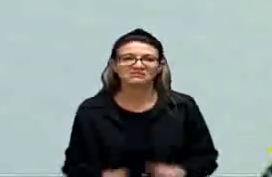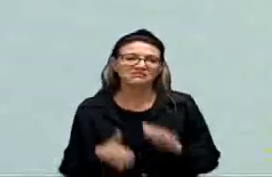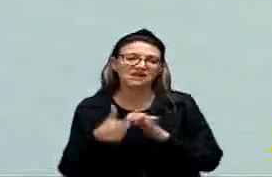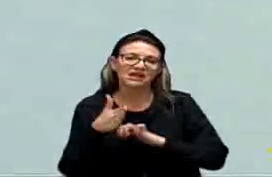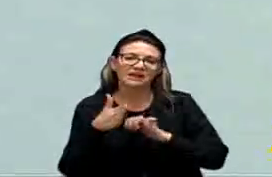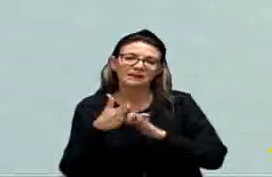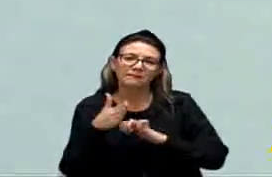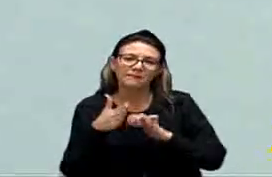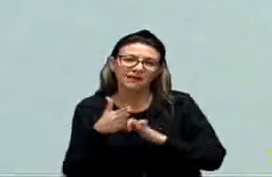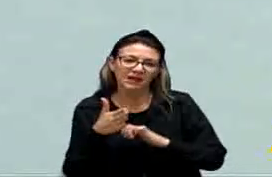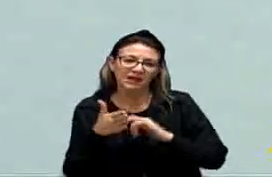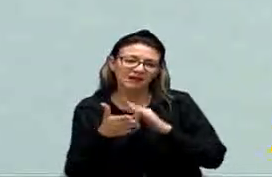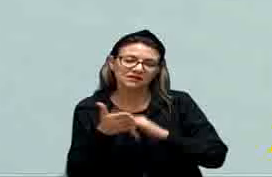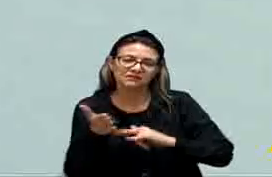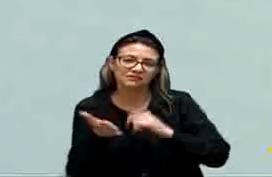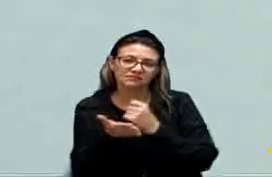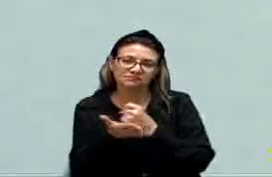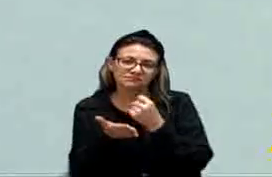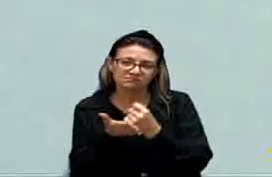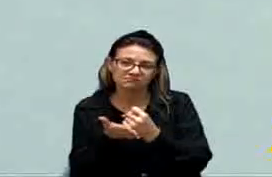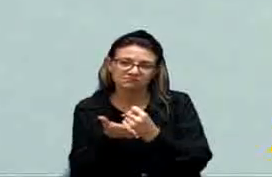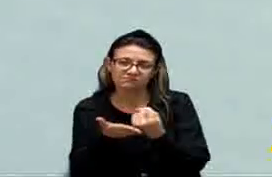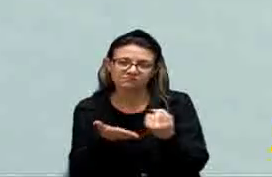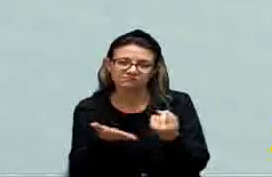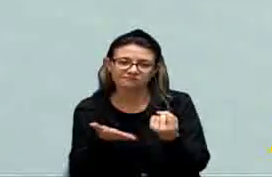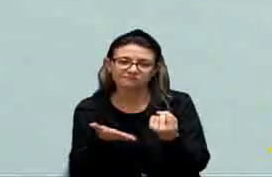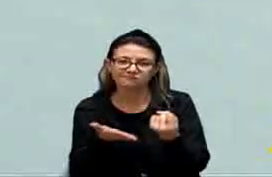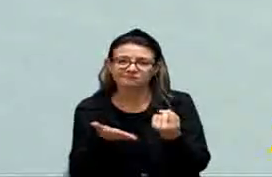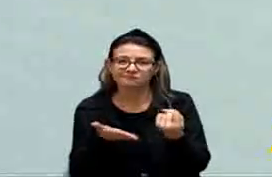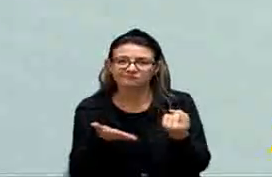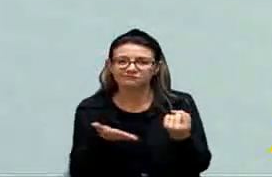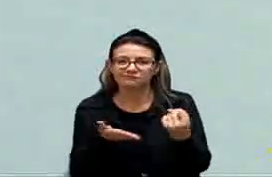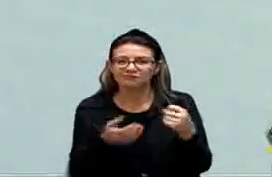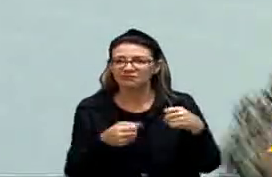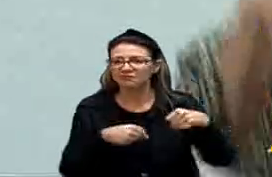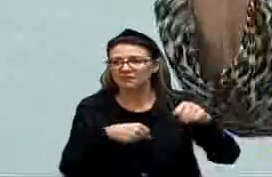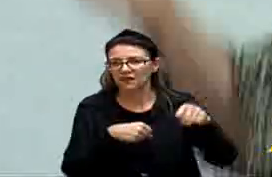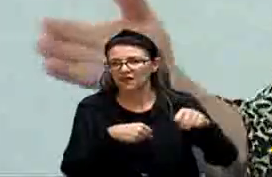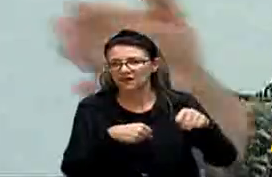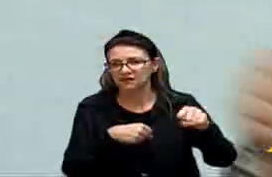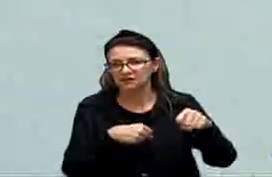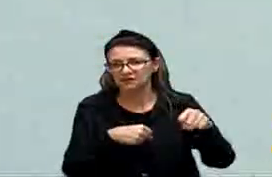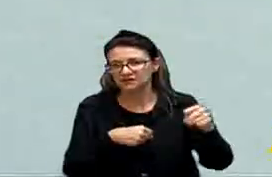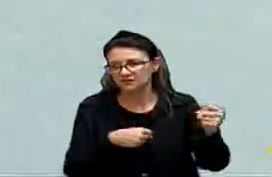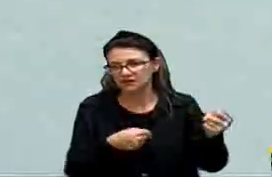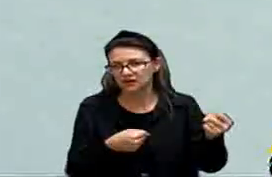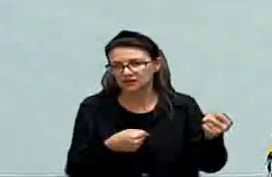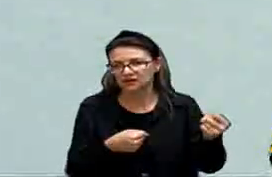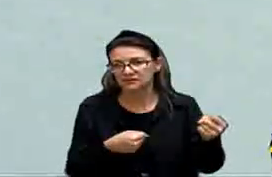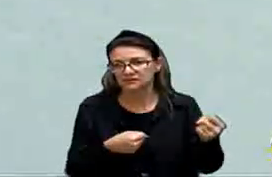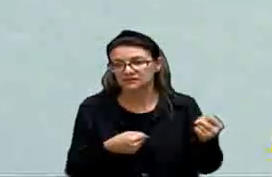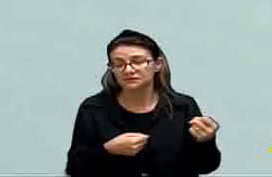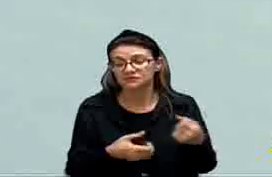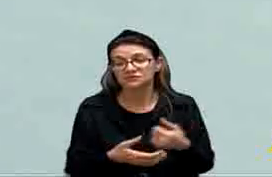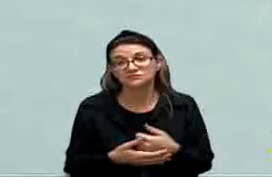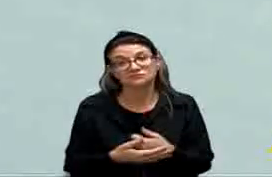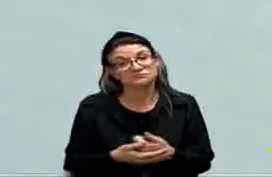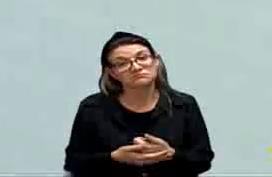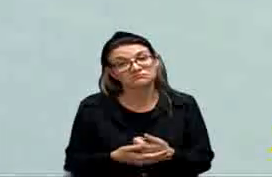contrataria um trabal um trabalhador um motociclista que tivesse uma moto adulterada envernizando a vida das